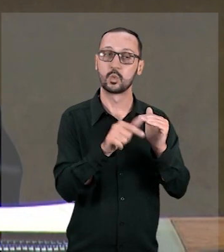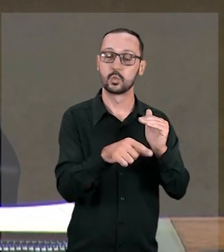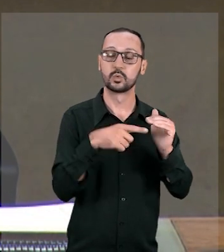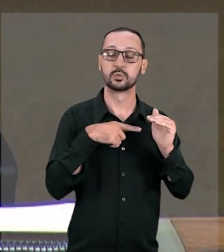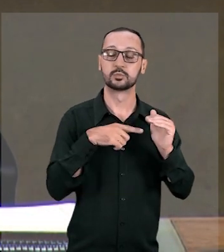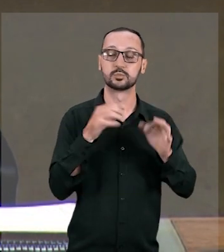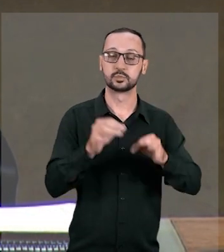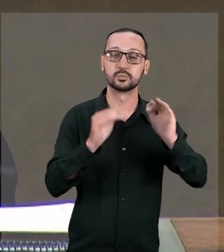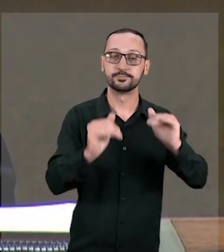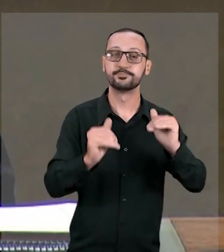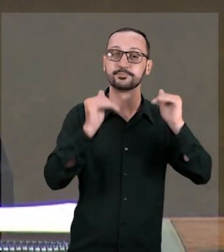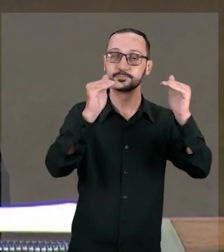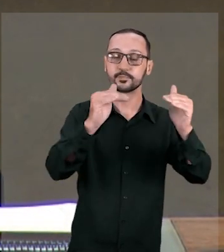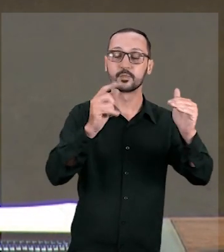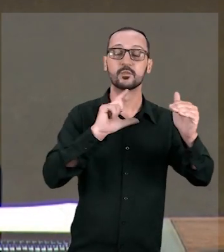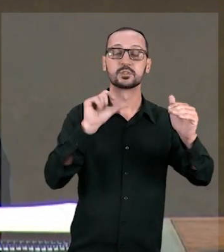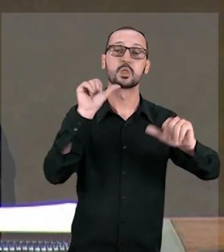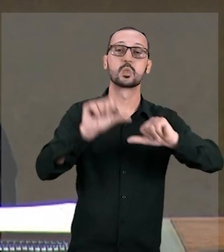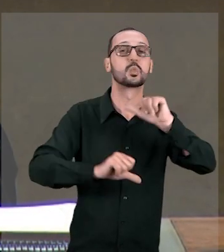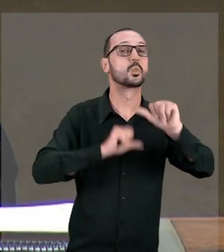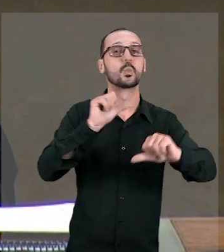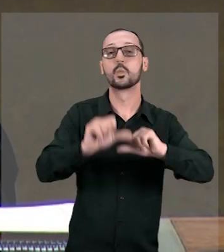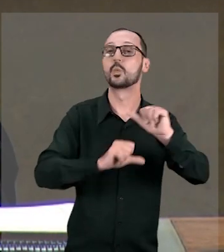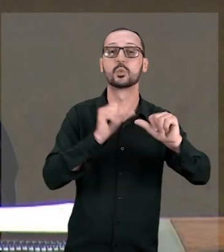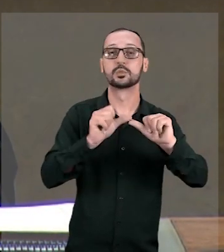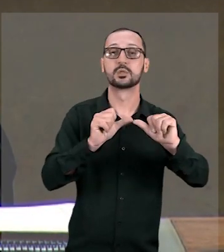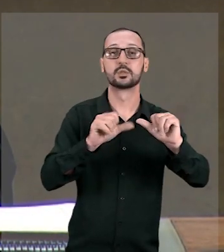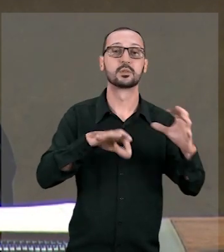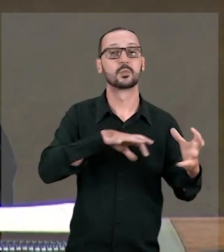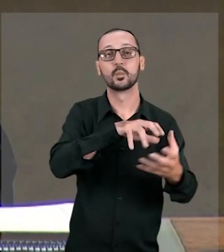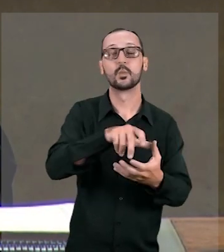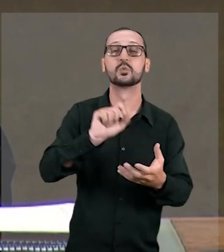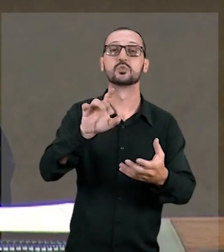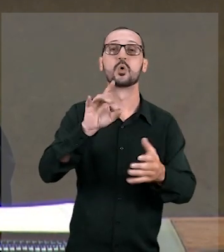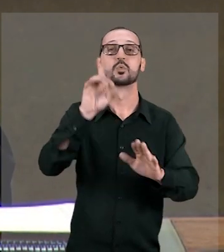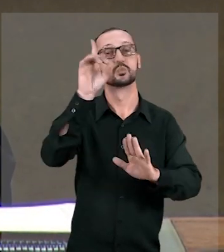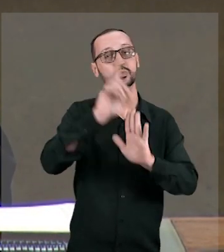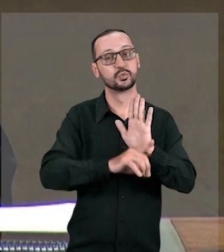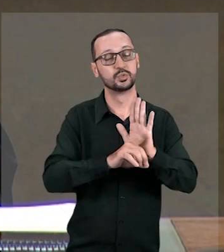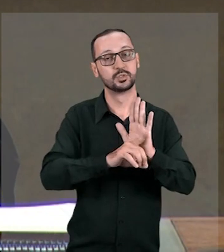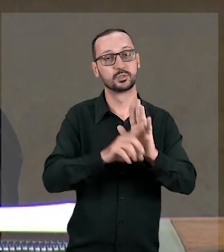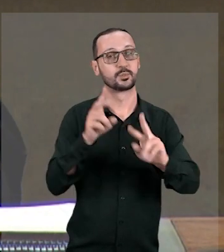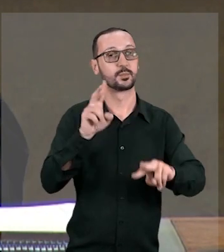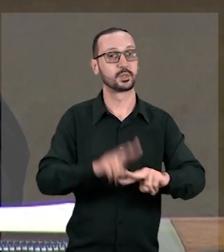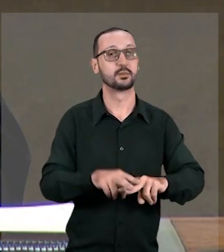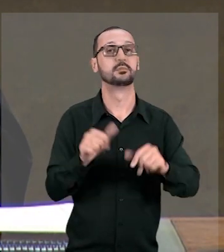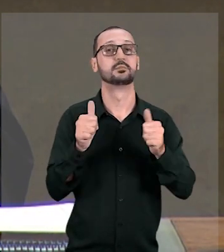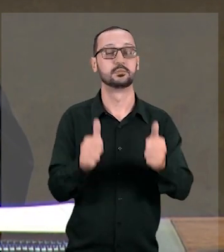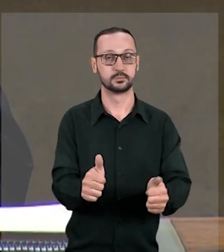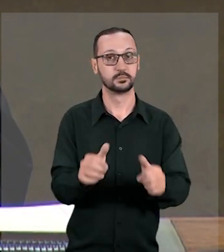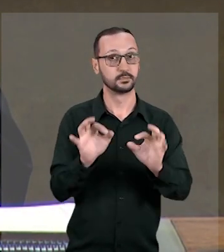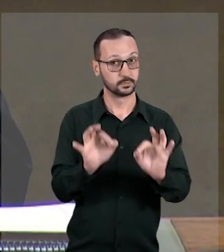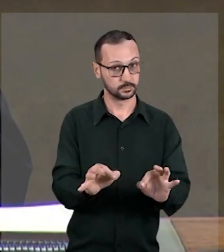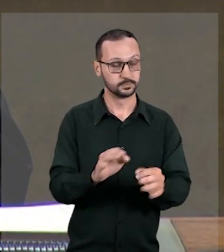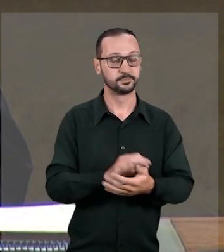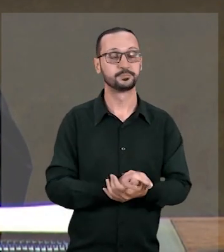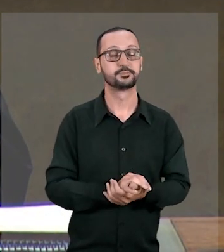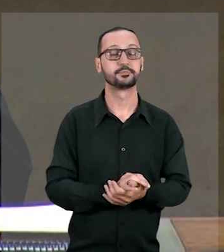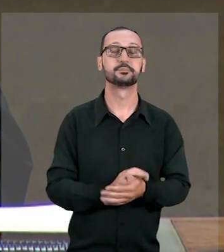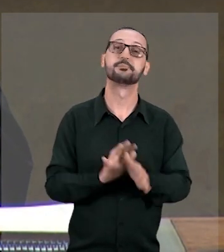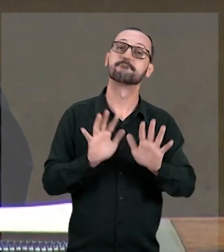o desembargador de que você não muda o mundo com o direito penal. Porém,